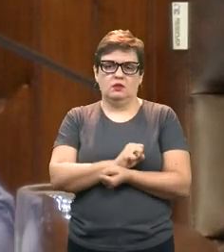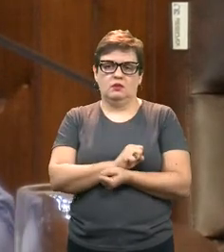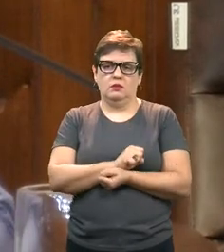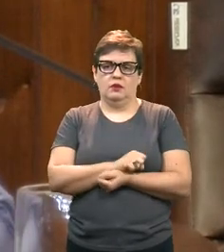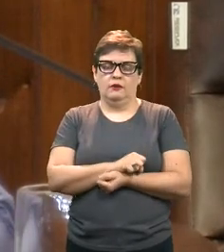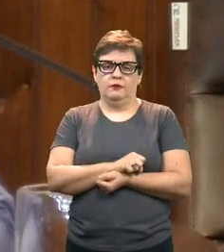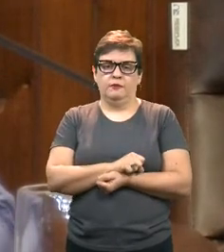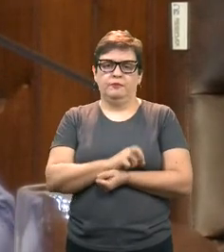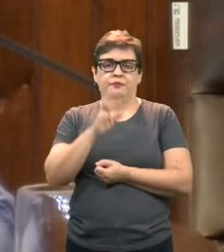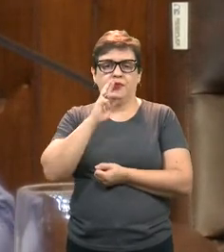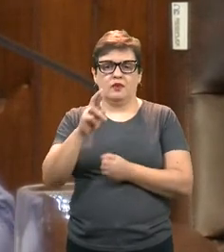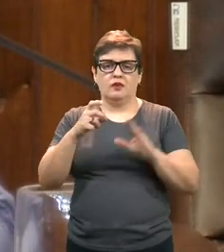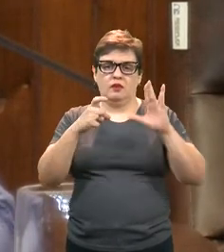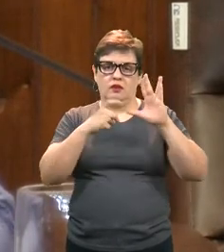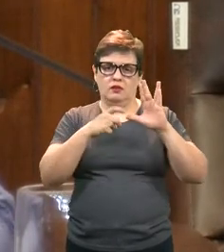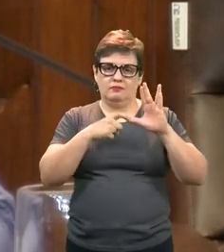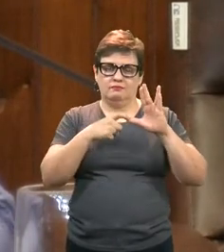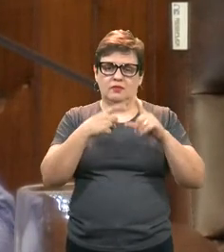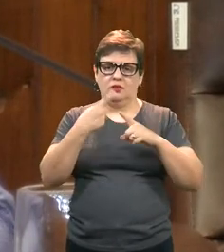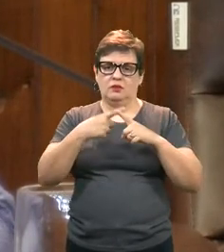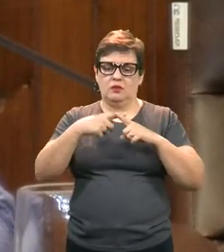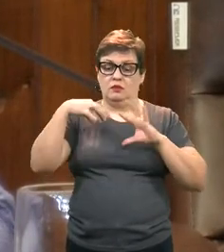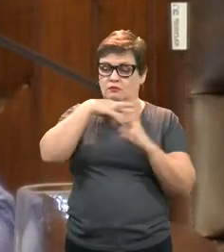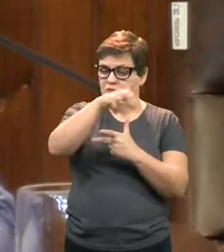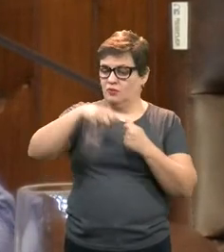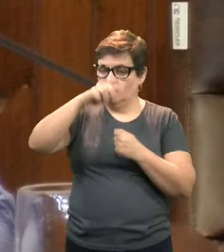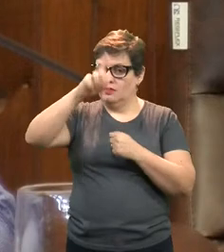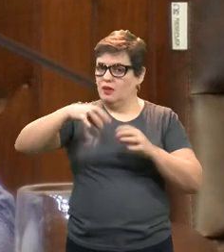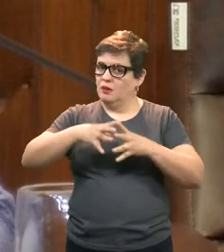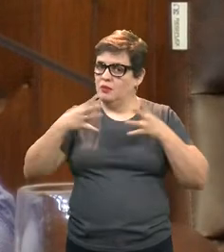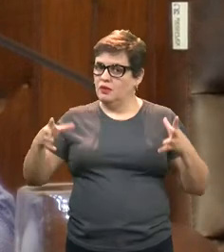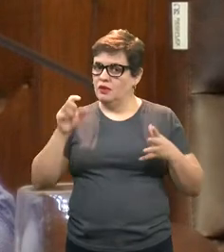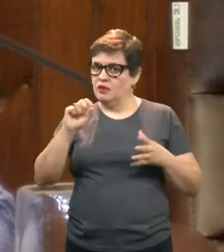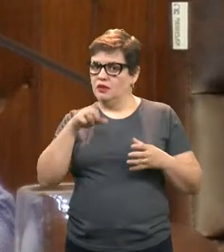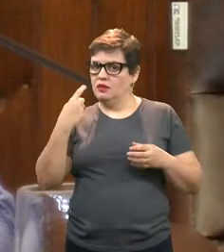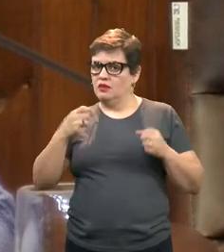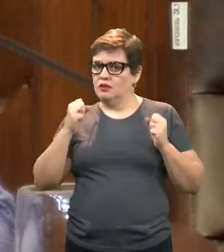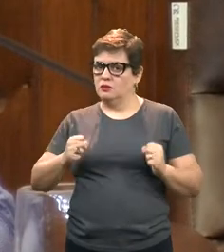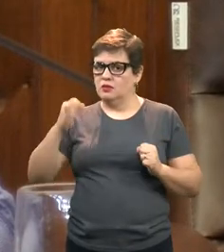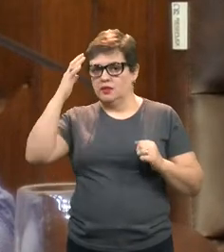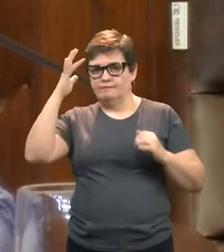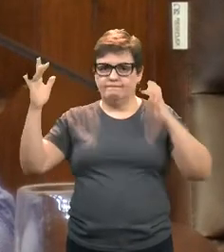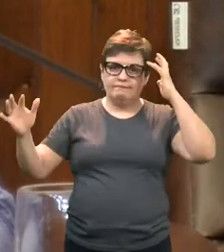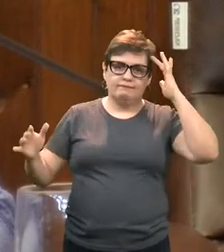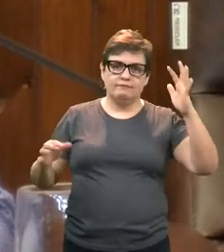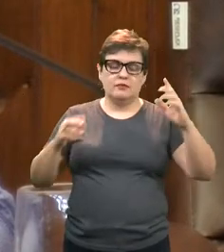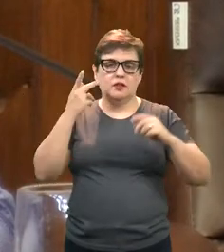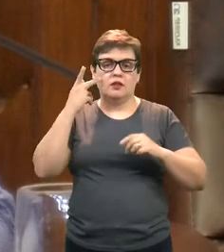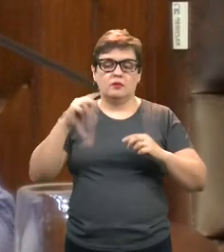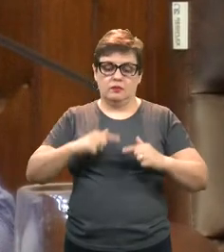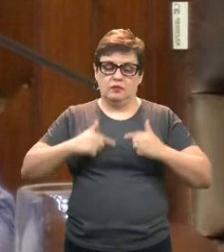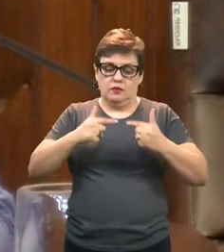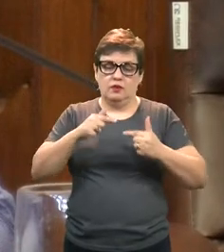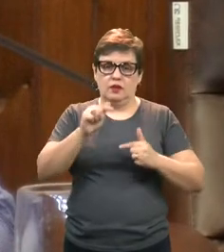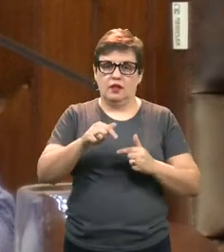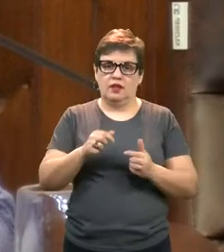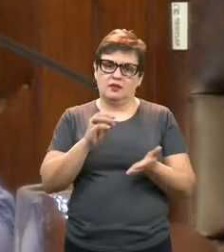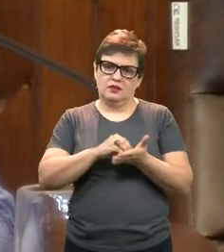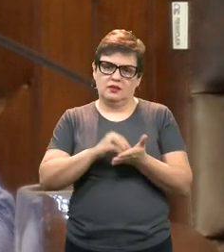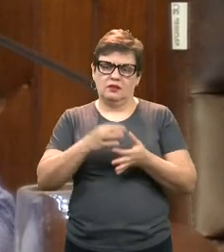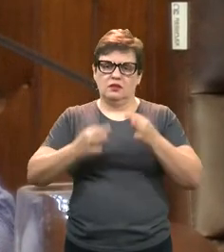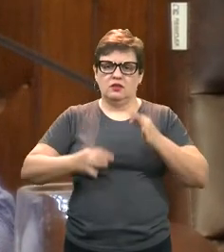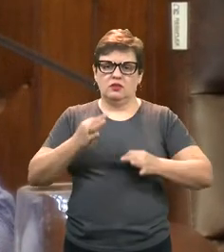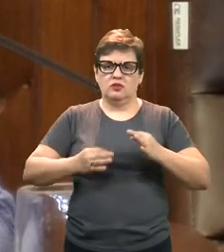cannabis. O universo é muito maior que todos possamos imaginar. Para combatermos essa injustiça